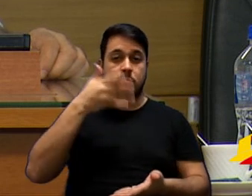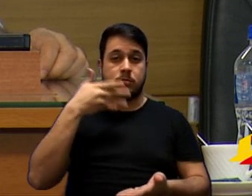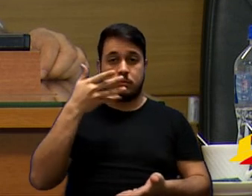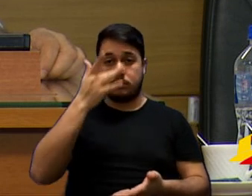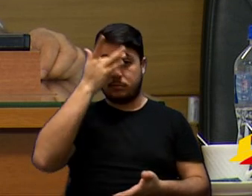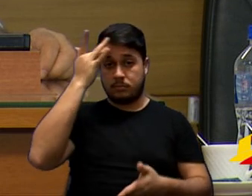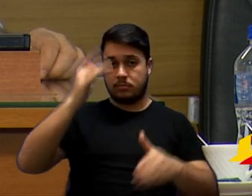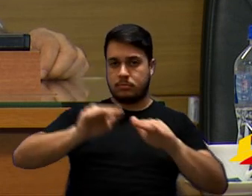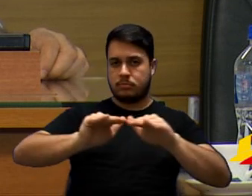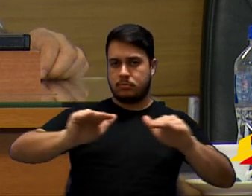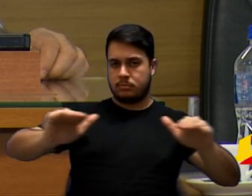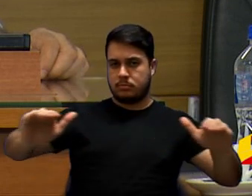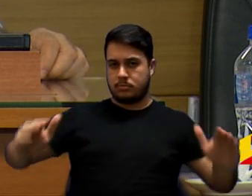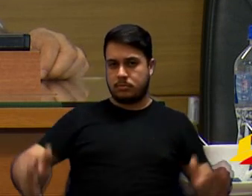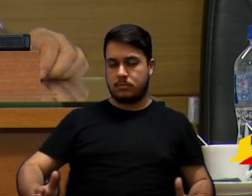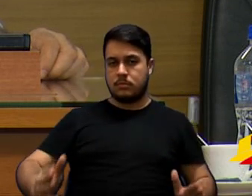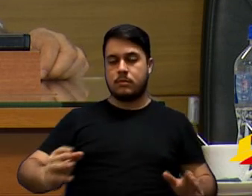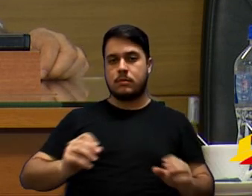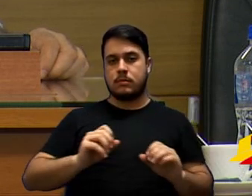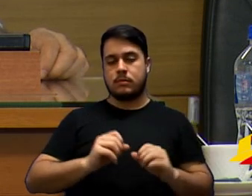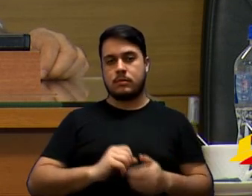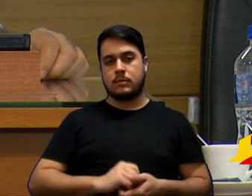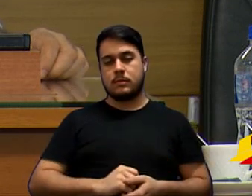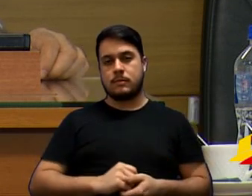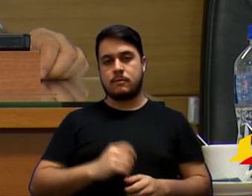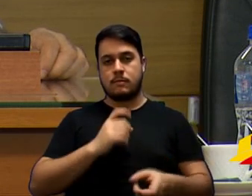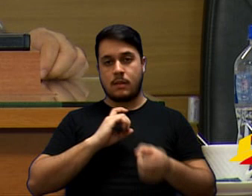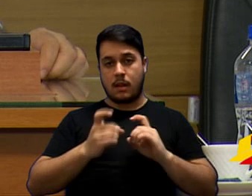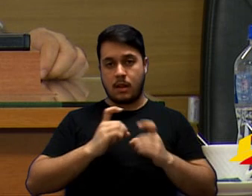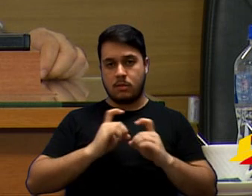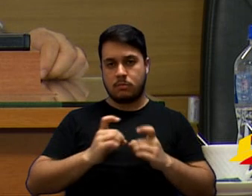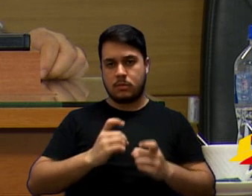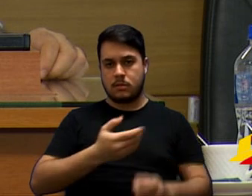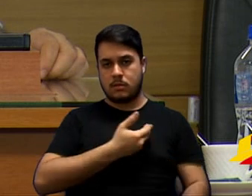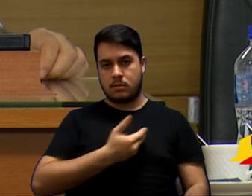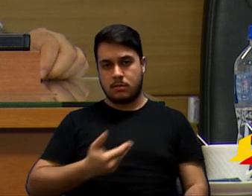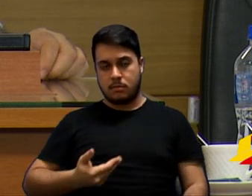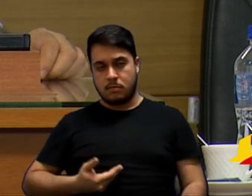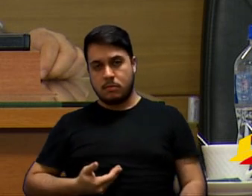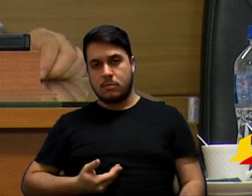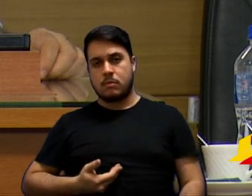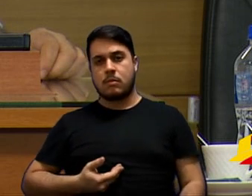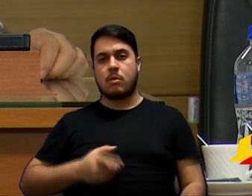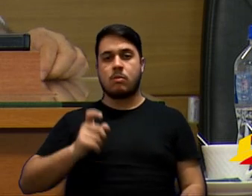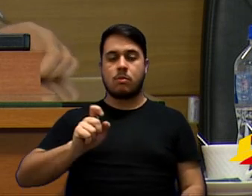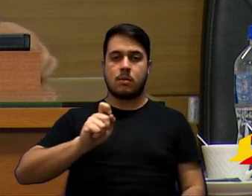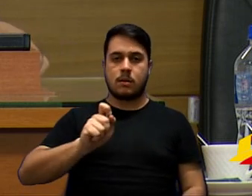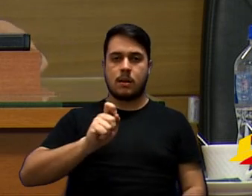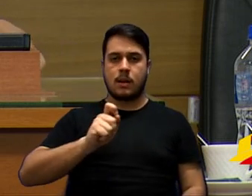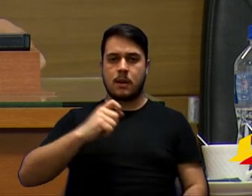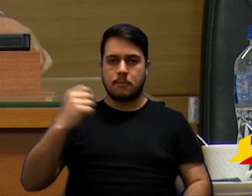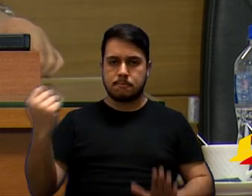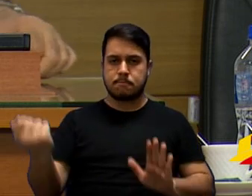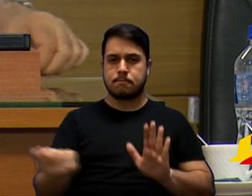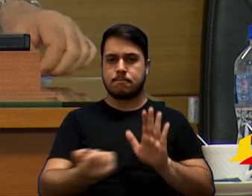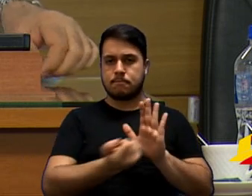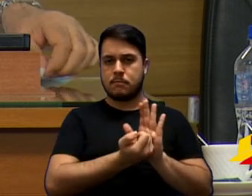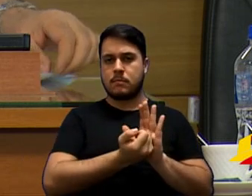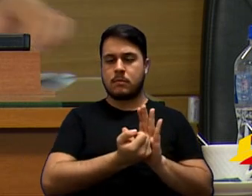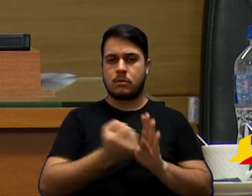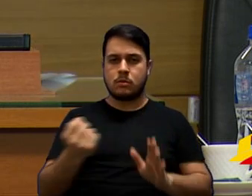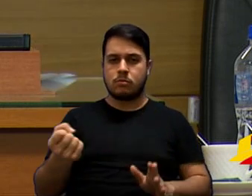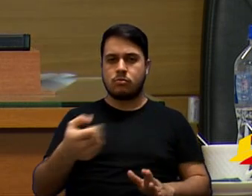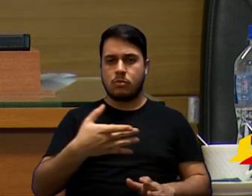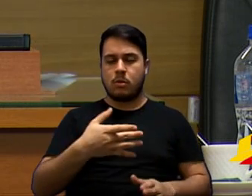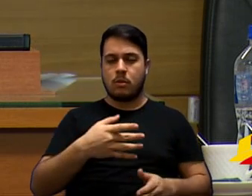e que a reunião de hoje essa audiência pública traga um novo marco é e que possa ser daqui em diante